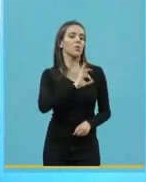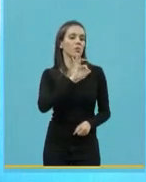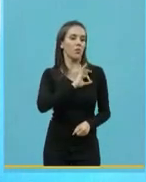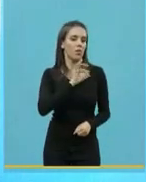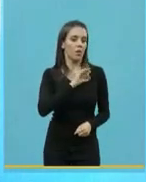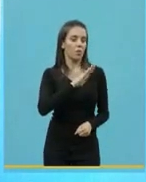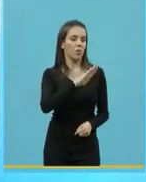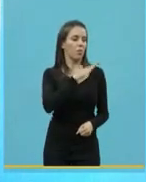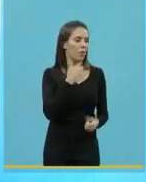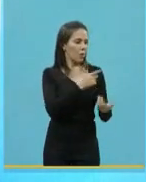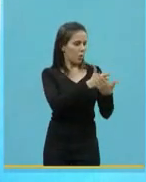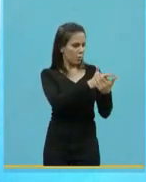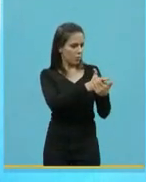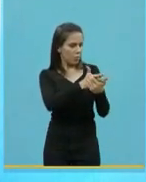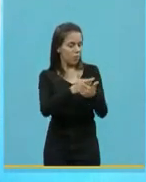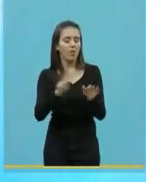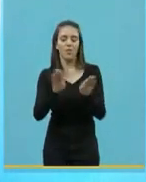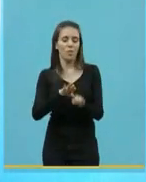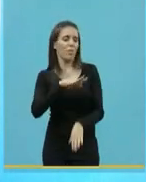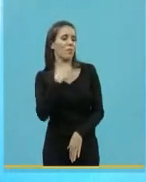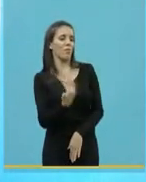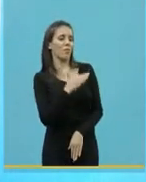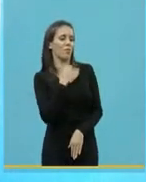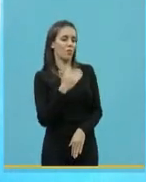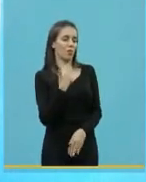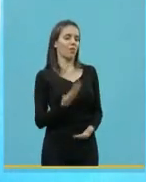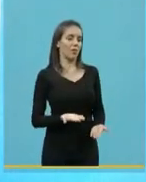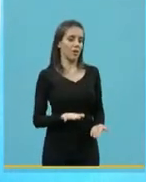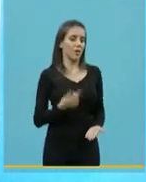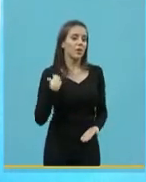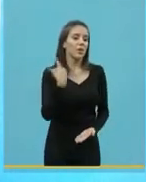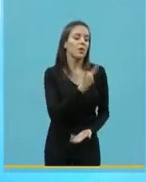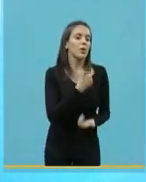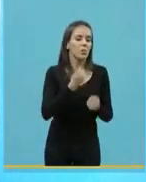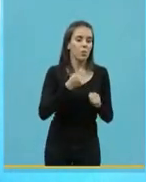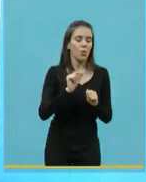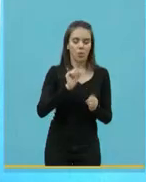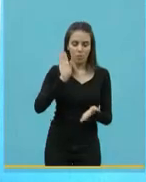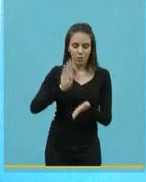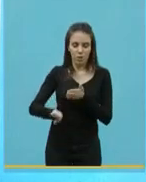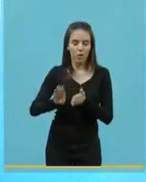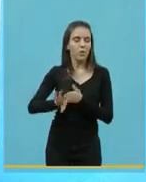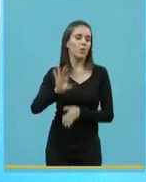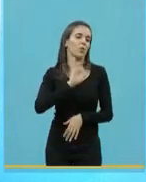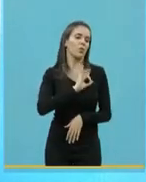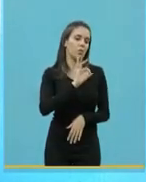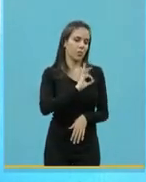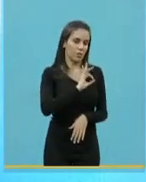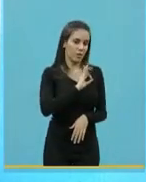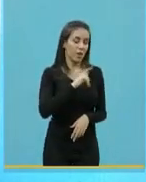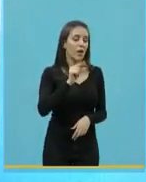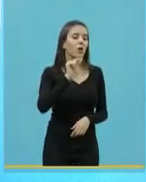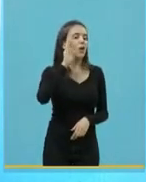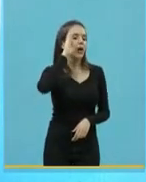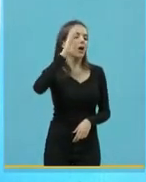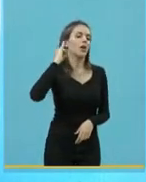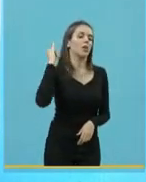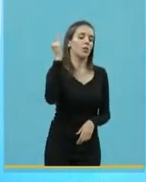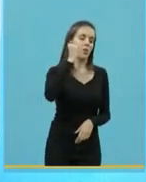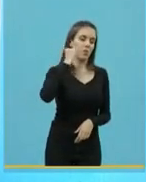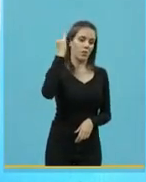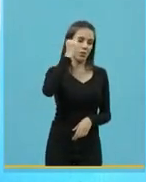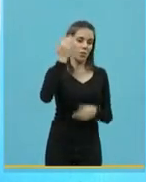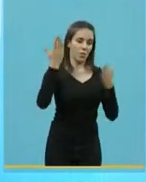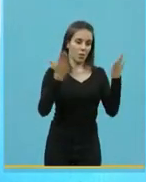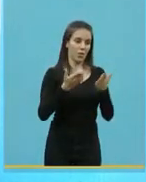mata ea polícia que mais morre por isso nós vamos desmilitarizar as polícias isso é fundamental hoje